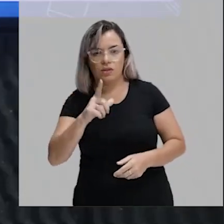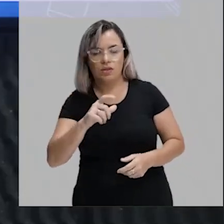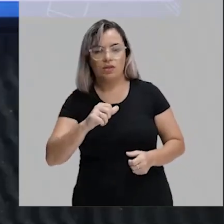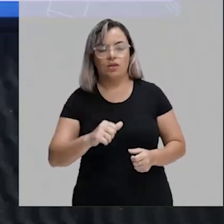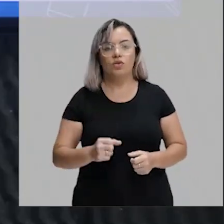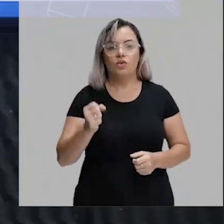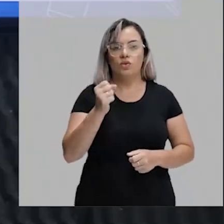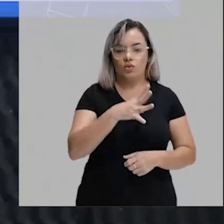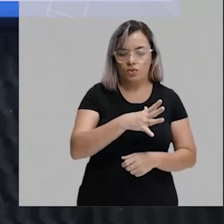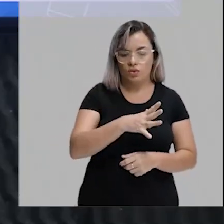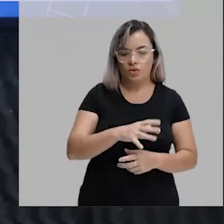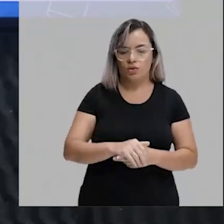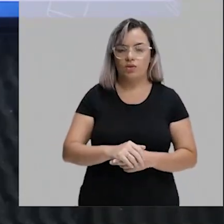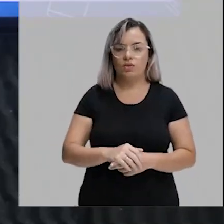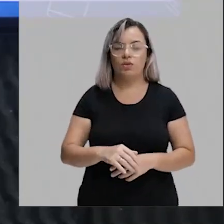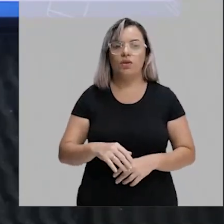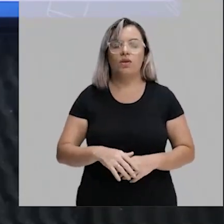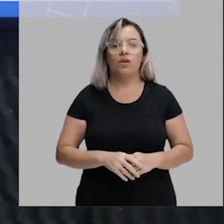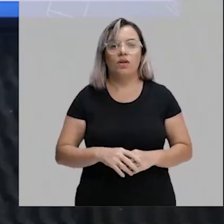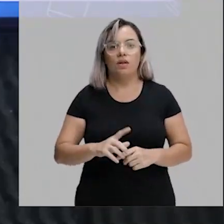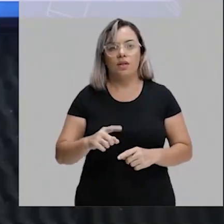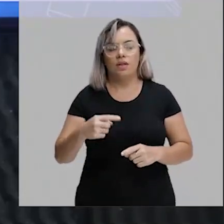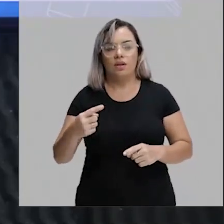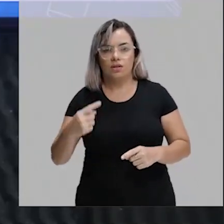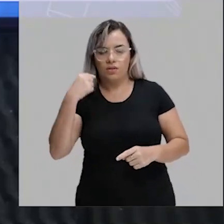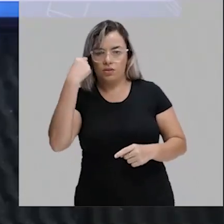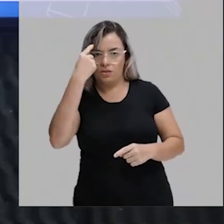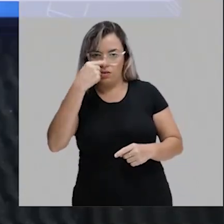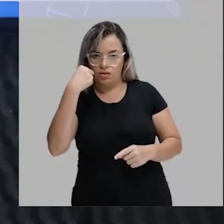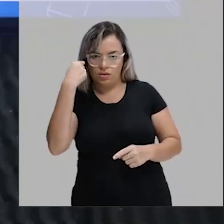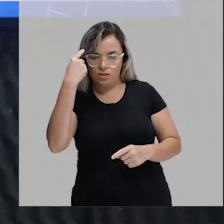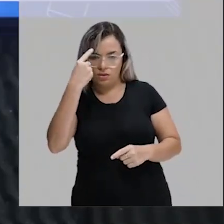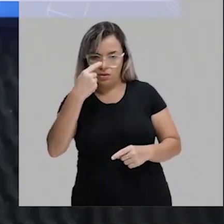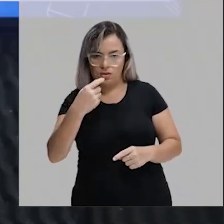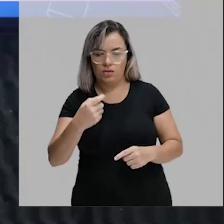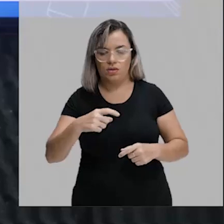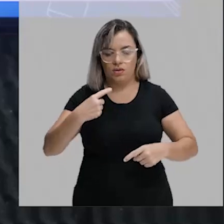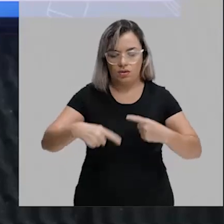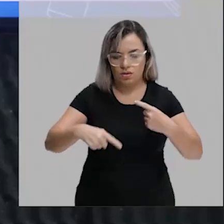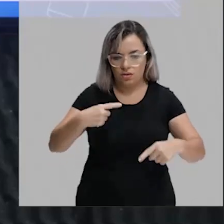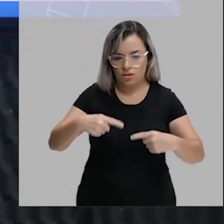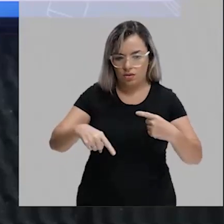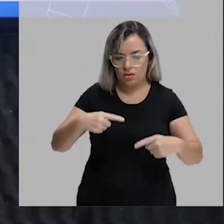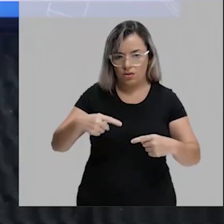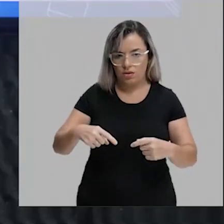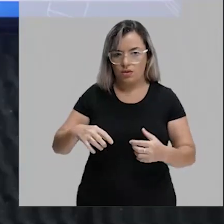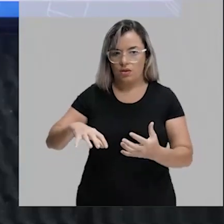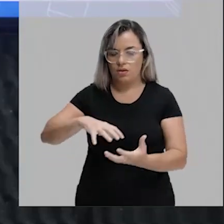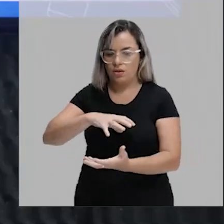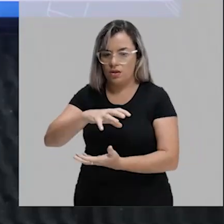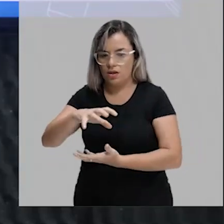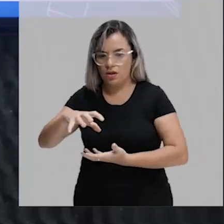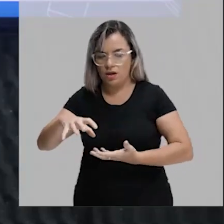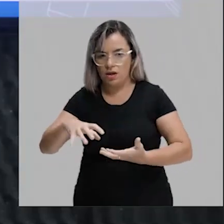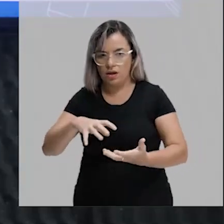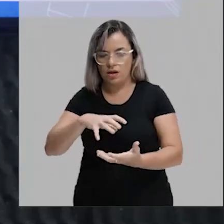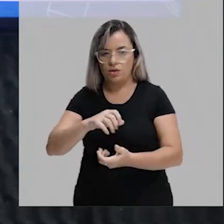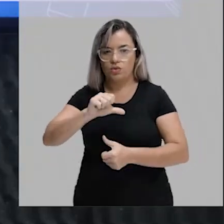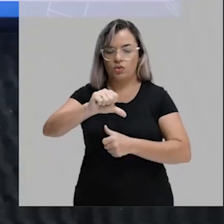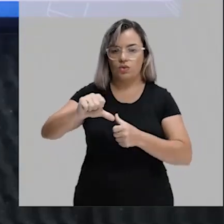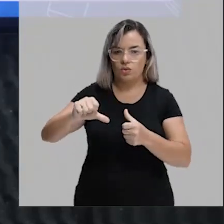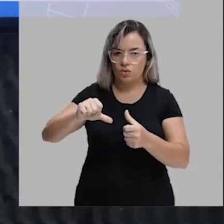espanhola, posteriormente, a formação política do Estado espanhol, favorecida pela Guerra da Reconquista e